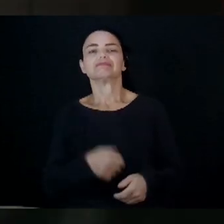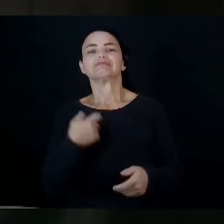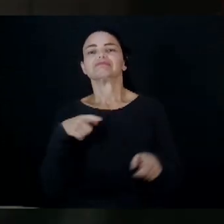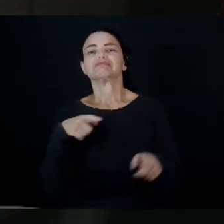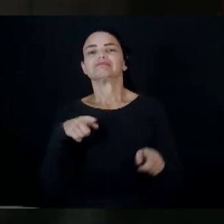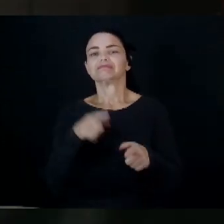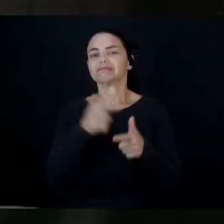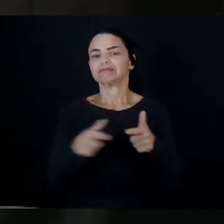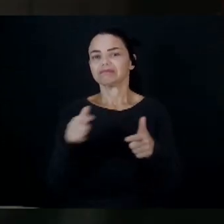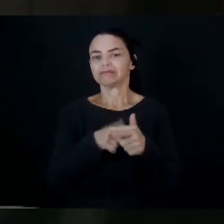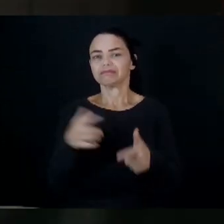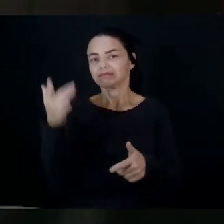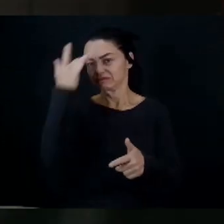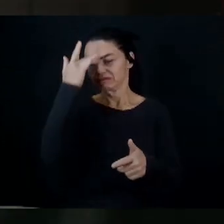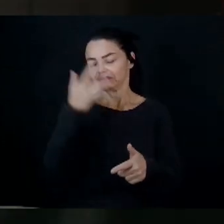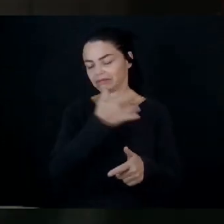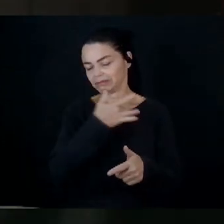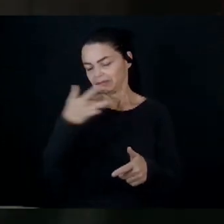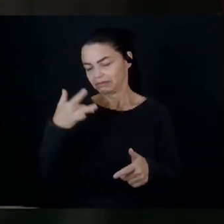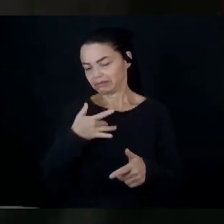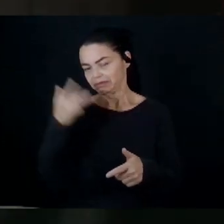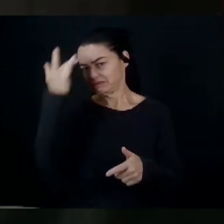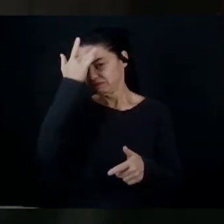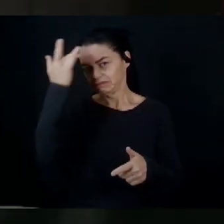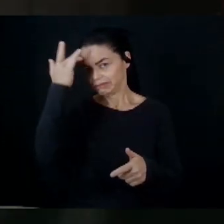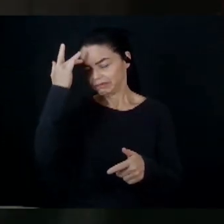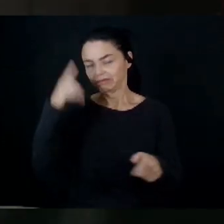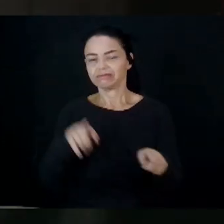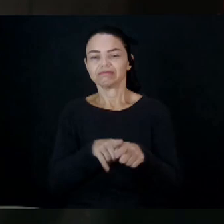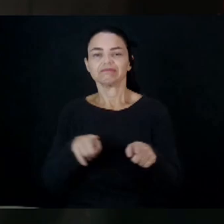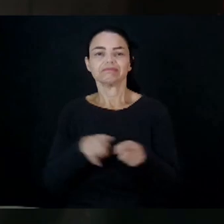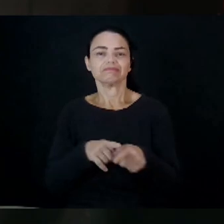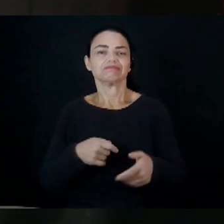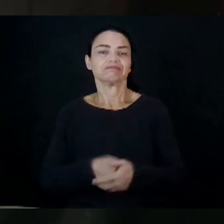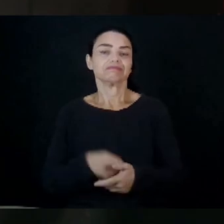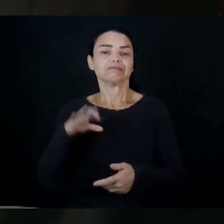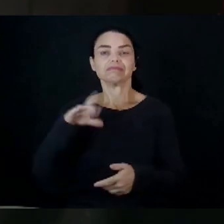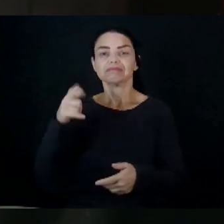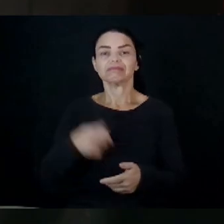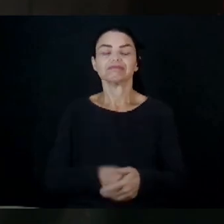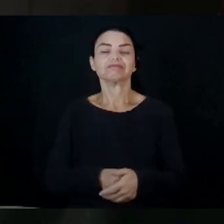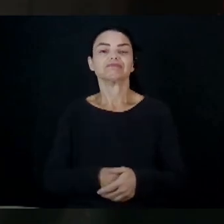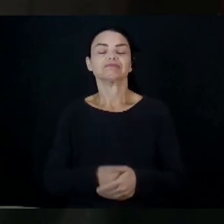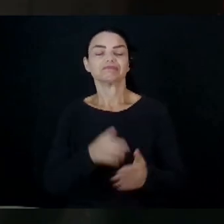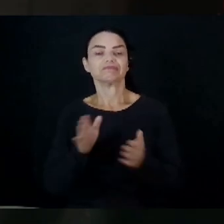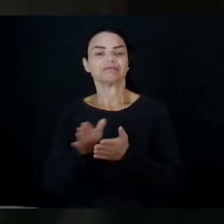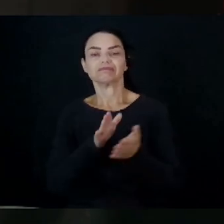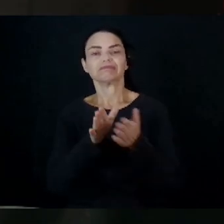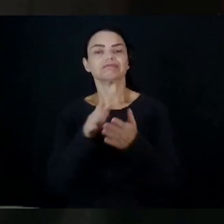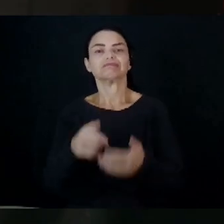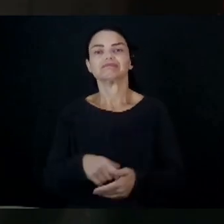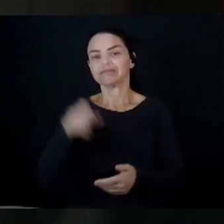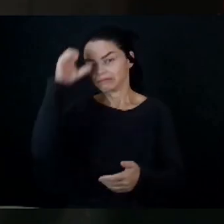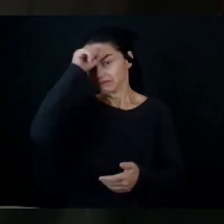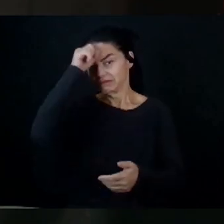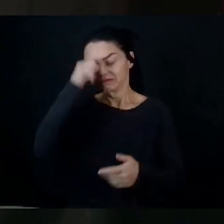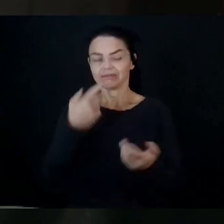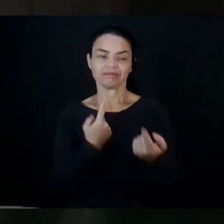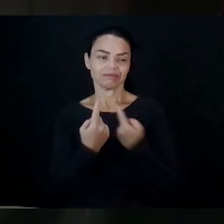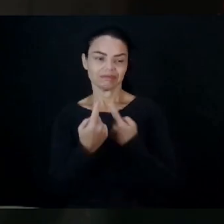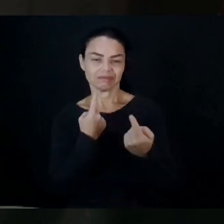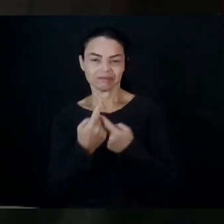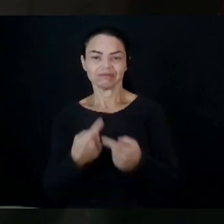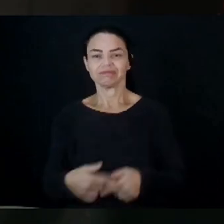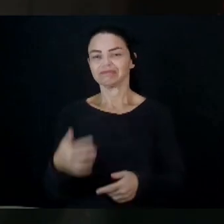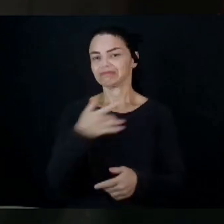na saúde física e mental. E vamos, claro, falar sobre caminhos para a gente aprender a dialogar de forma mais